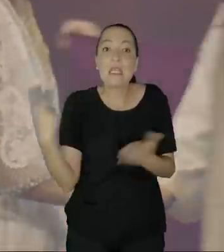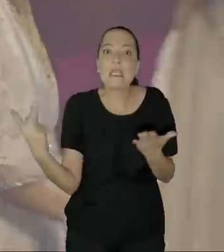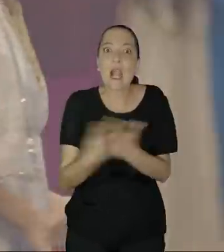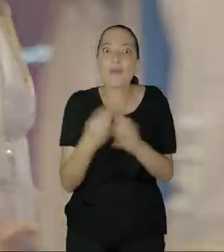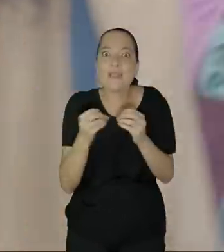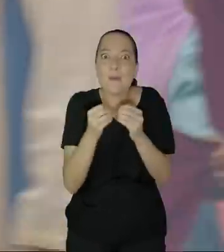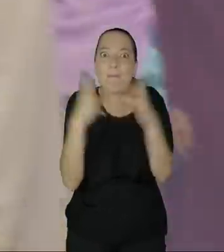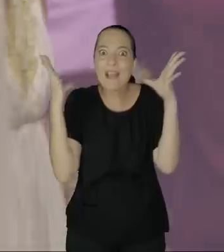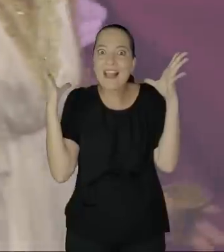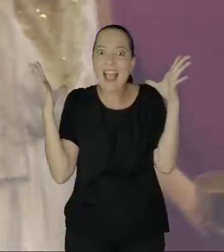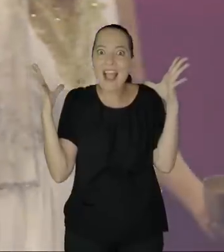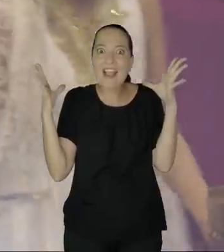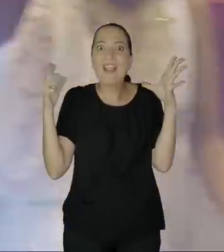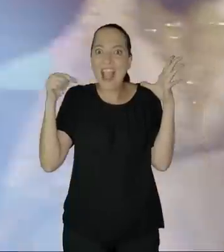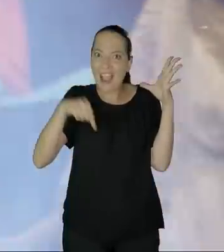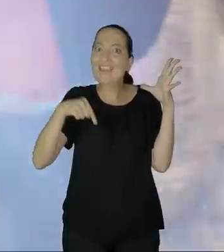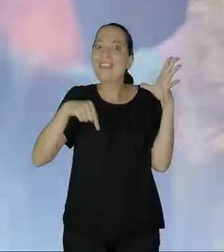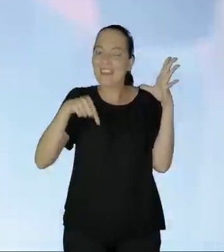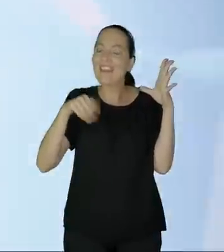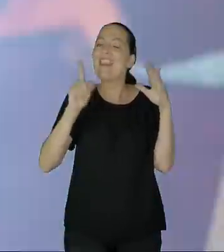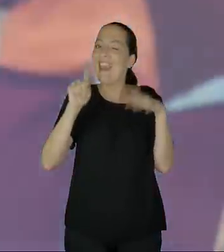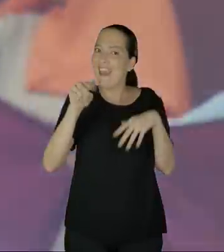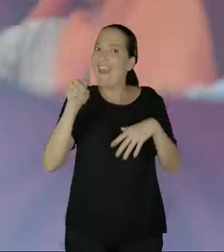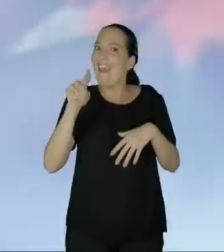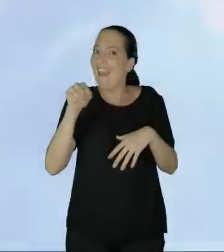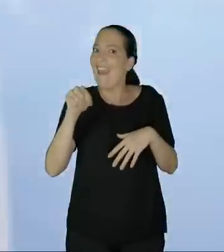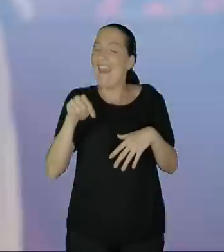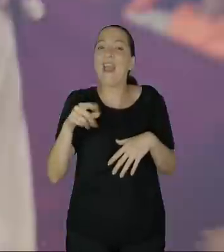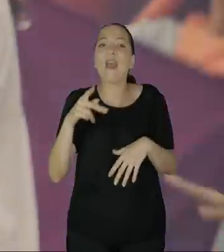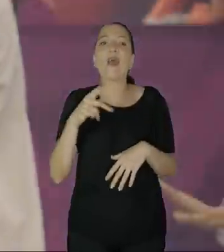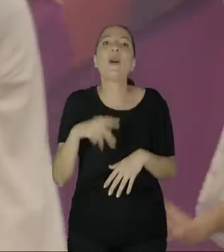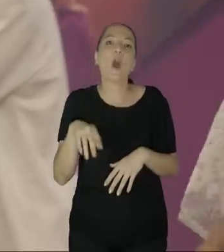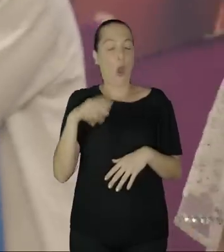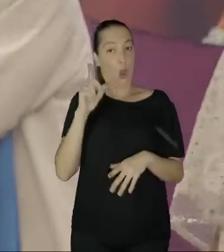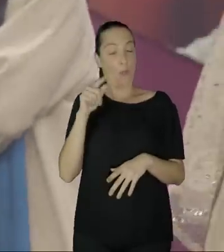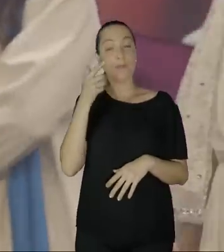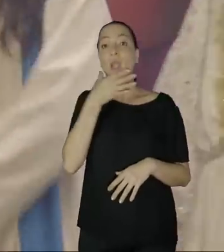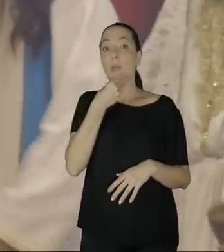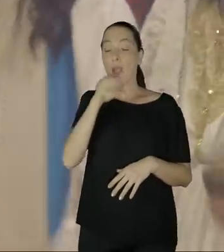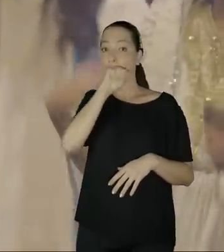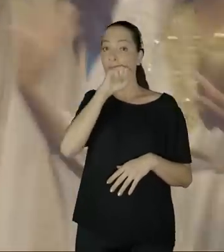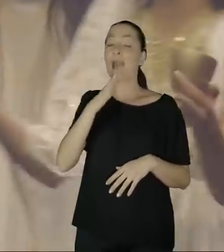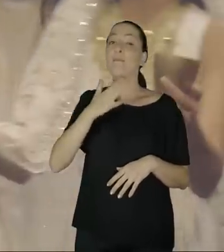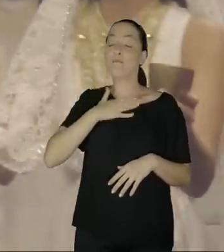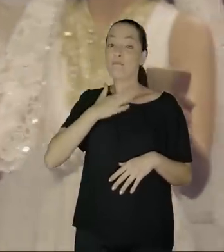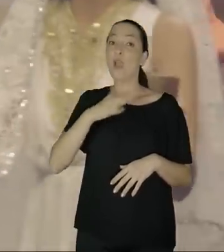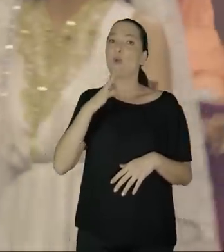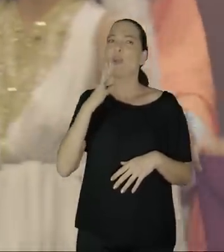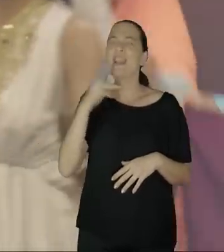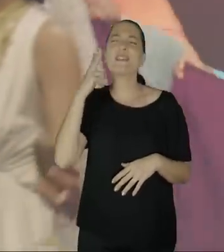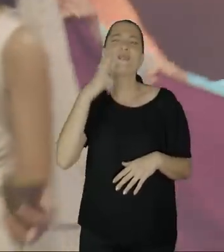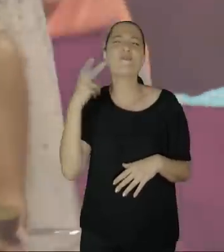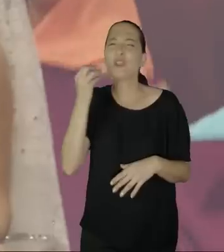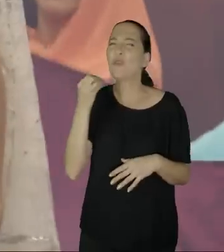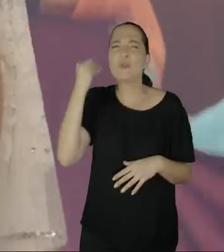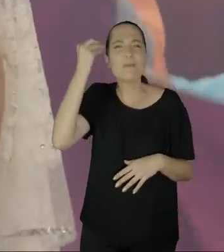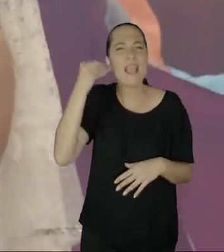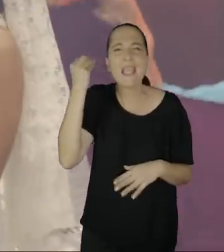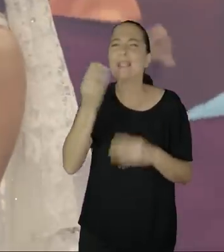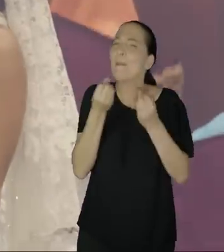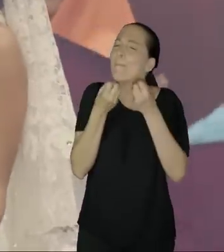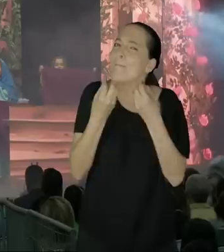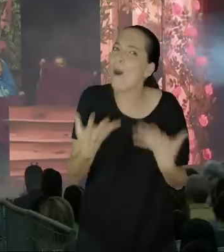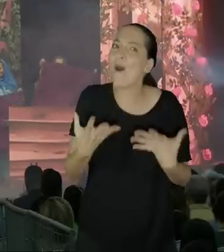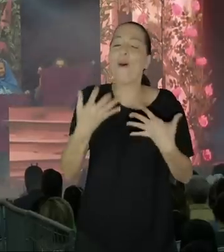um milagre nesse casamento. Meu pai é conhecedor dos melhores vinhos, pois Deus deu a ele o dom do mais